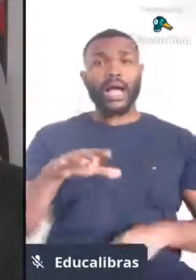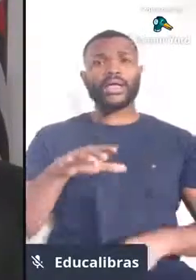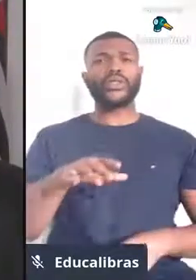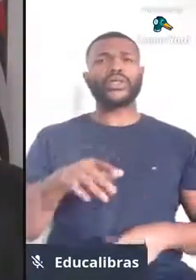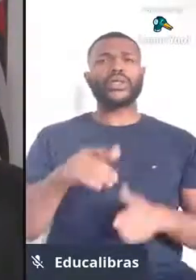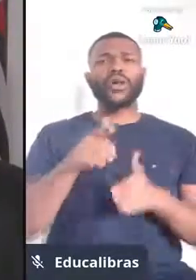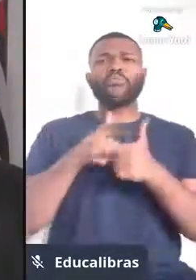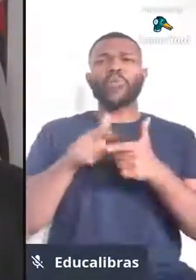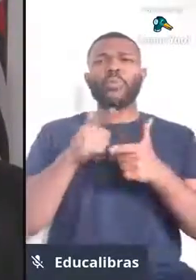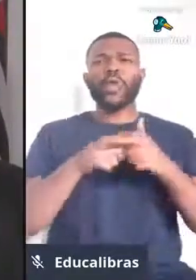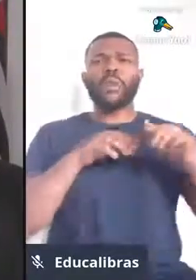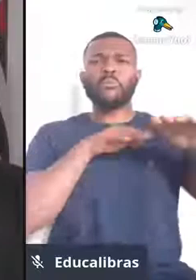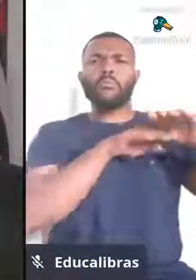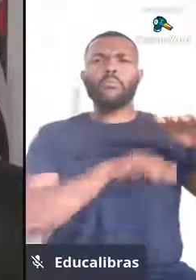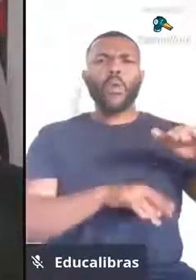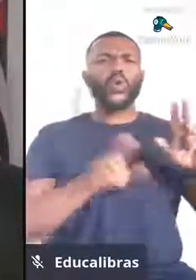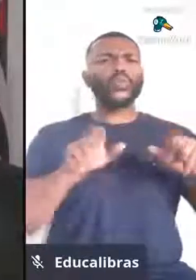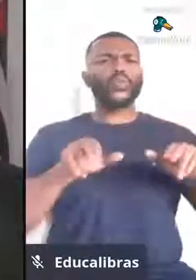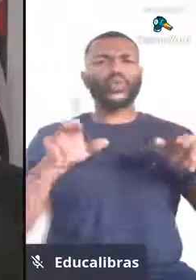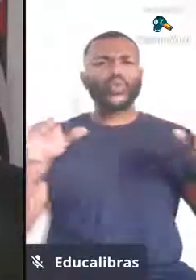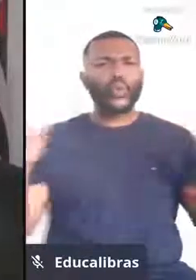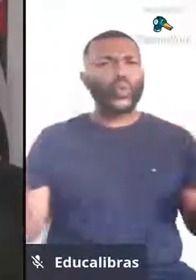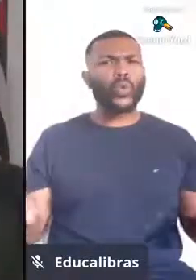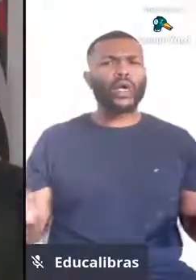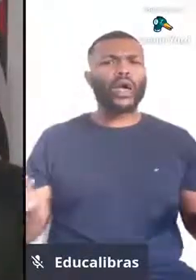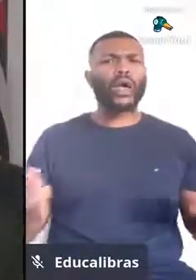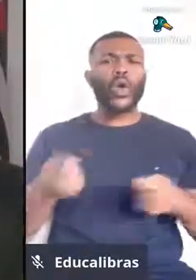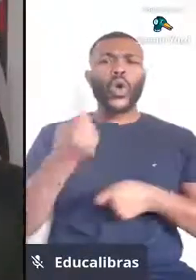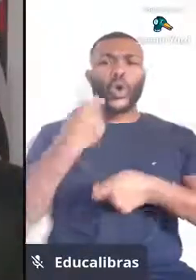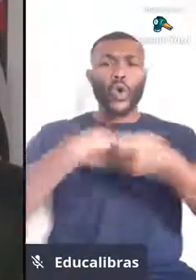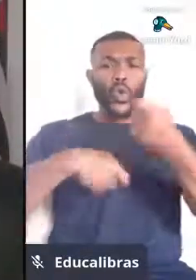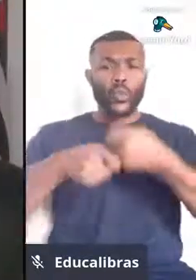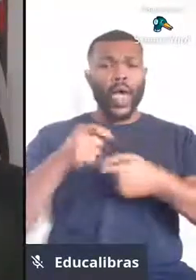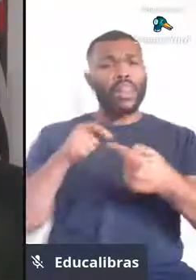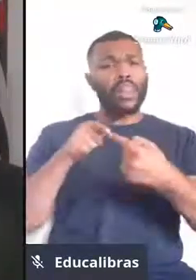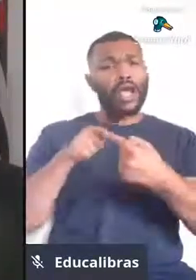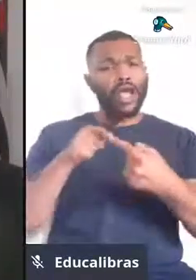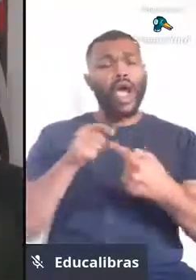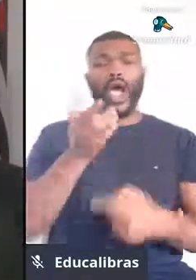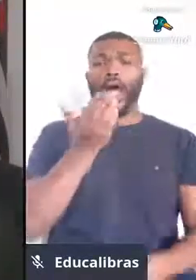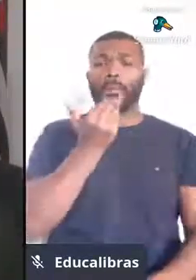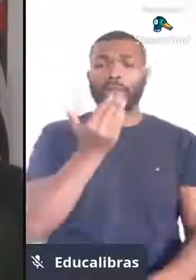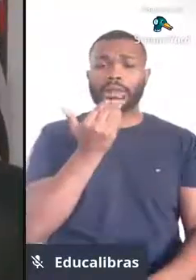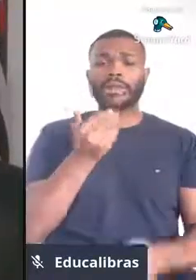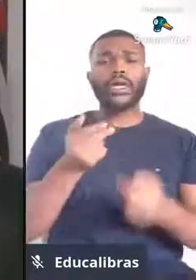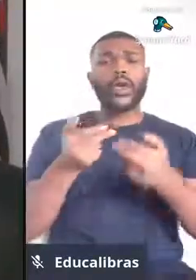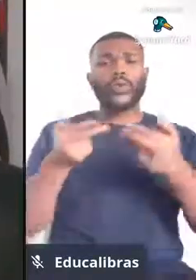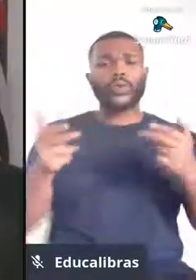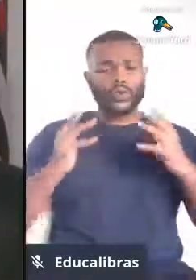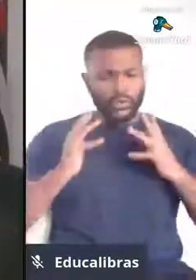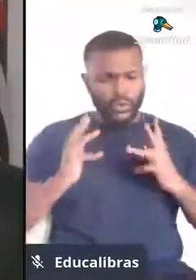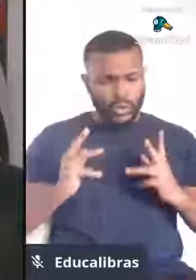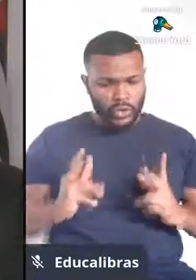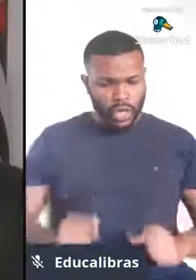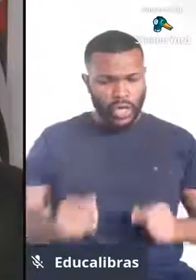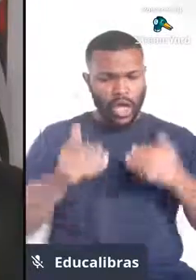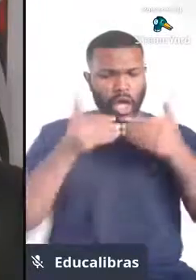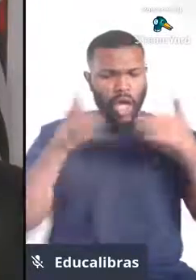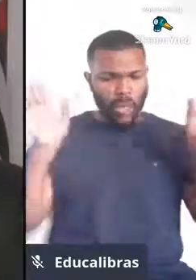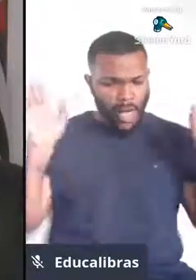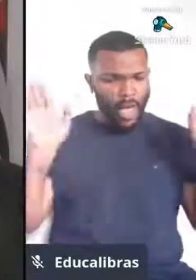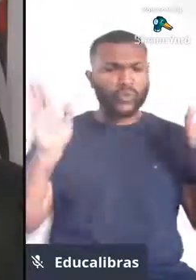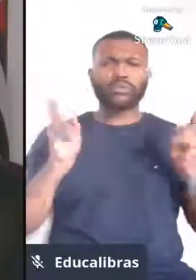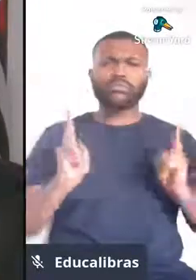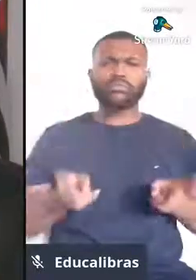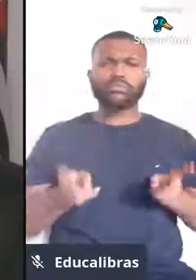abastecimento, certo? Todos os comércios ligados à alimentação, produtos de higiene abertos, sempre,